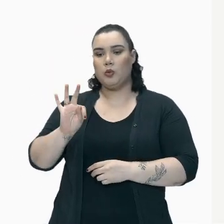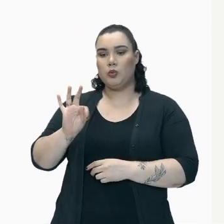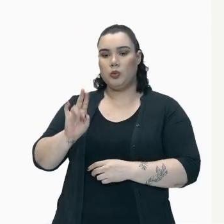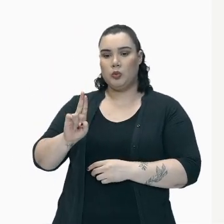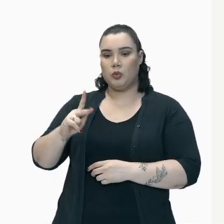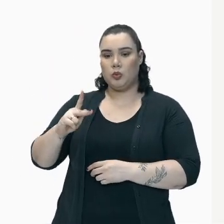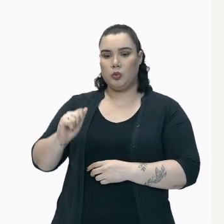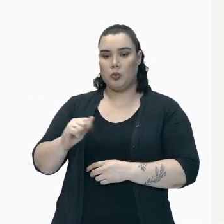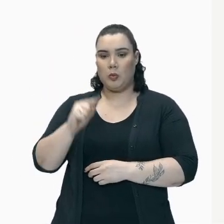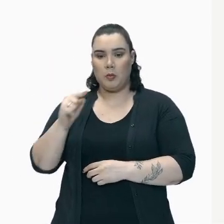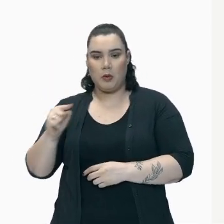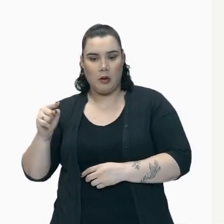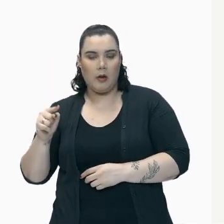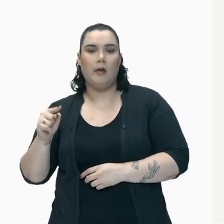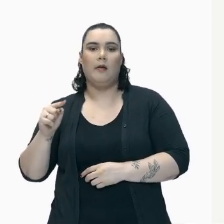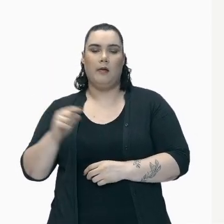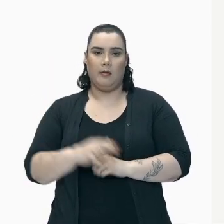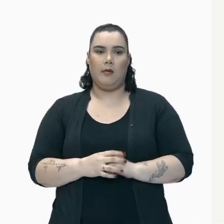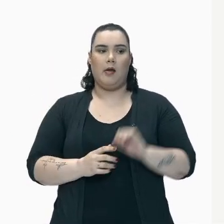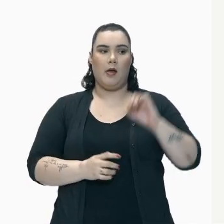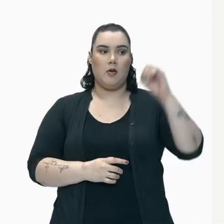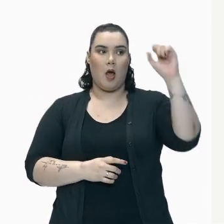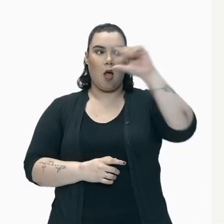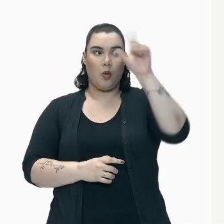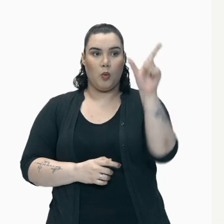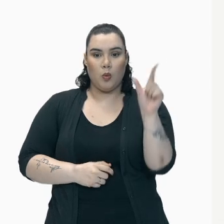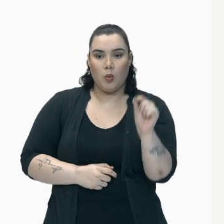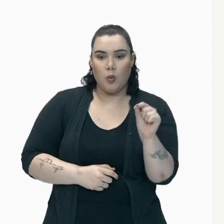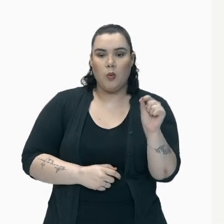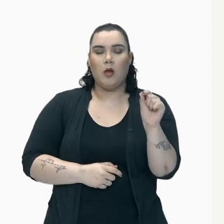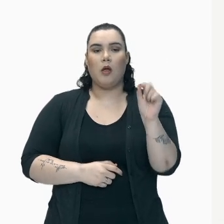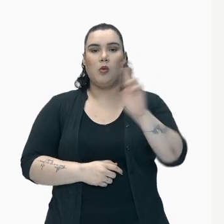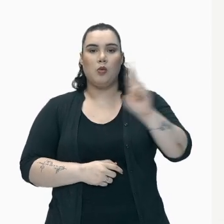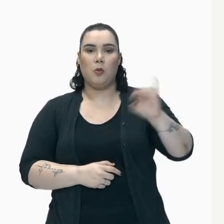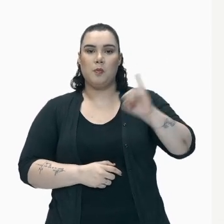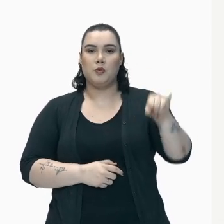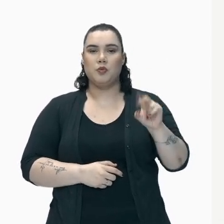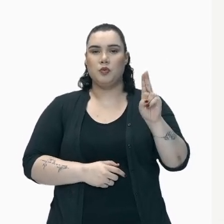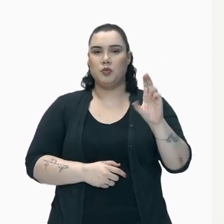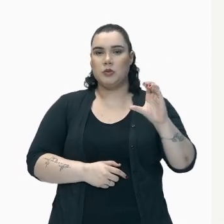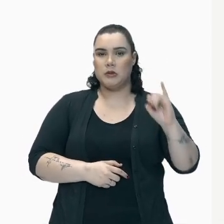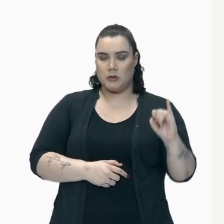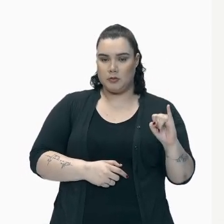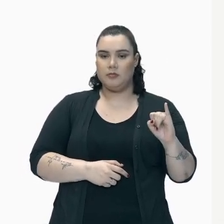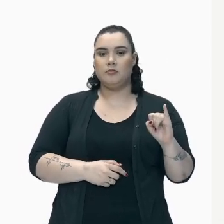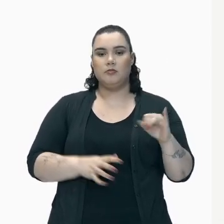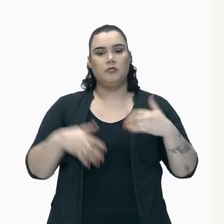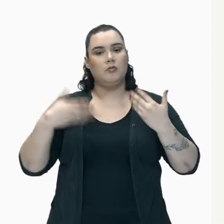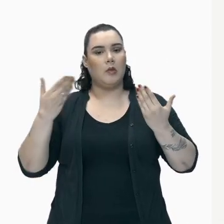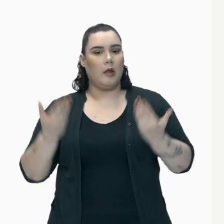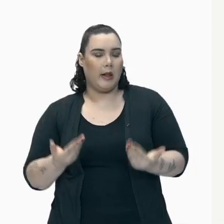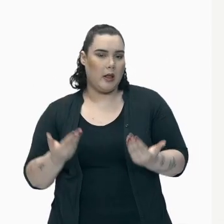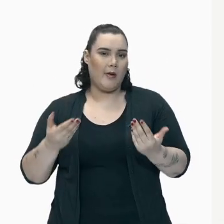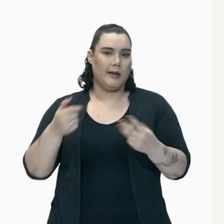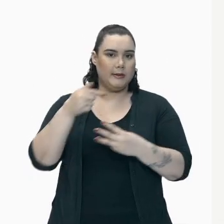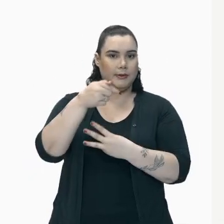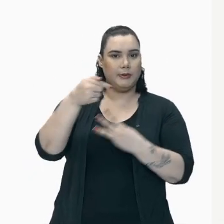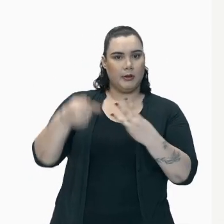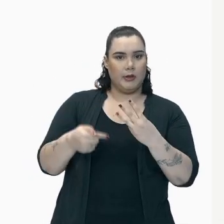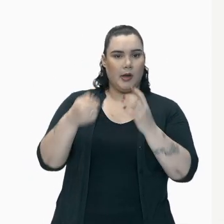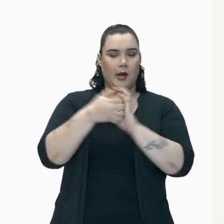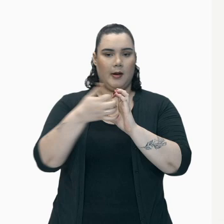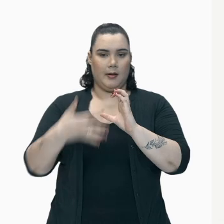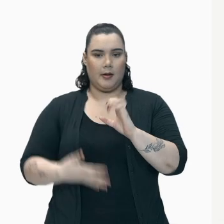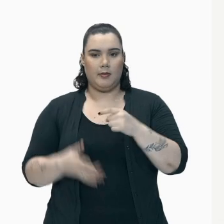à observação desses astros, né? E aí, pessoal, misturava-se ao senso comum a